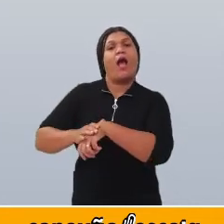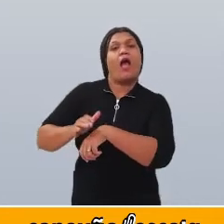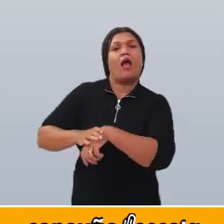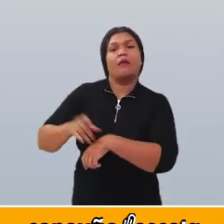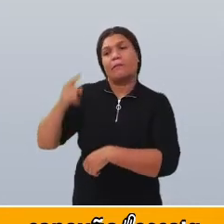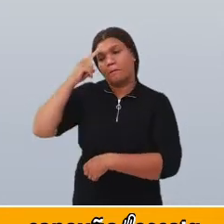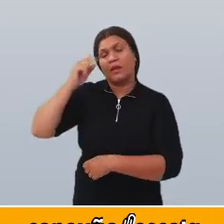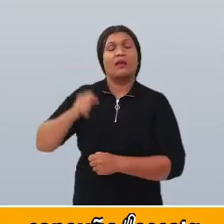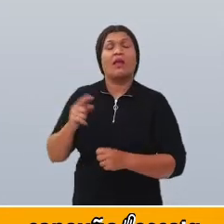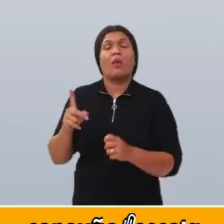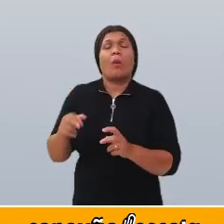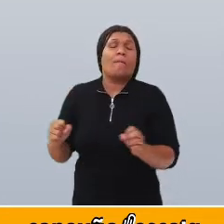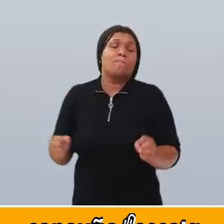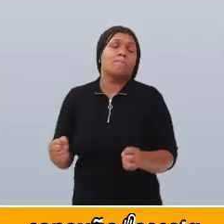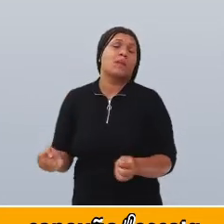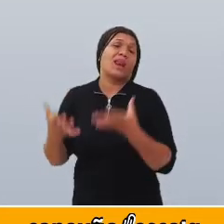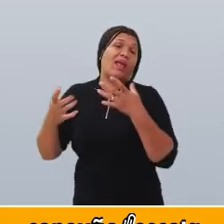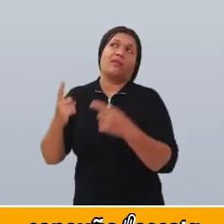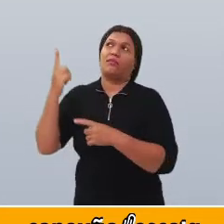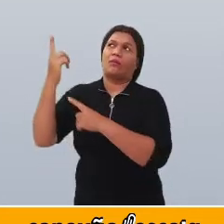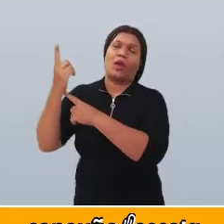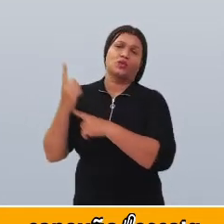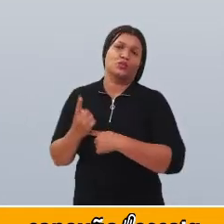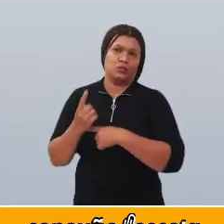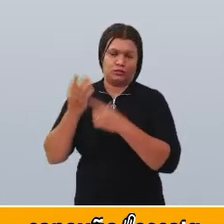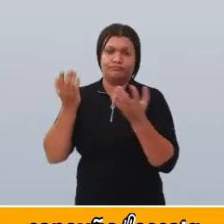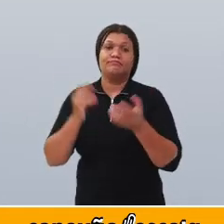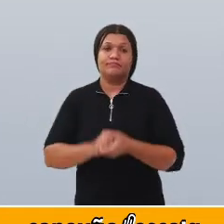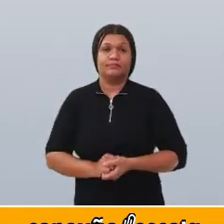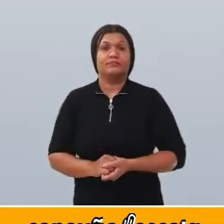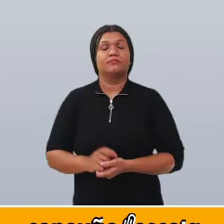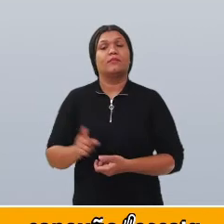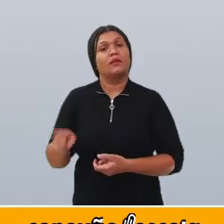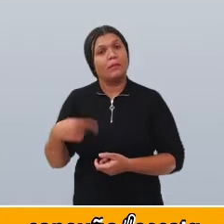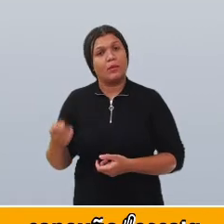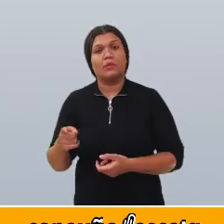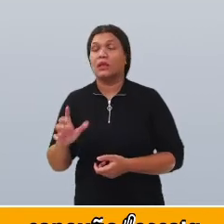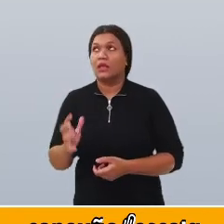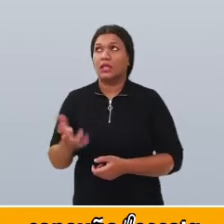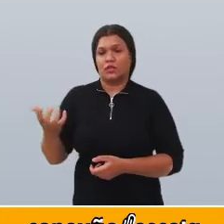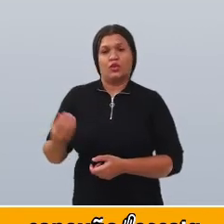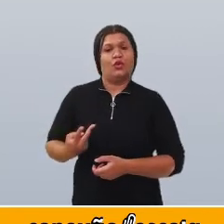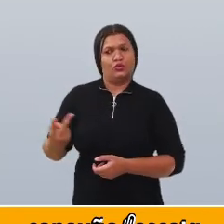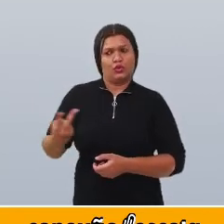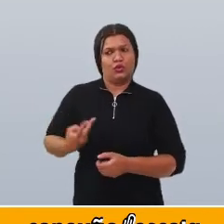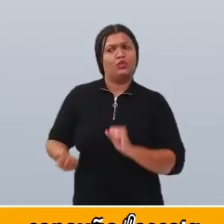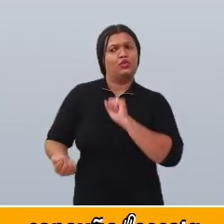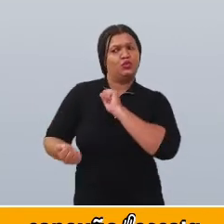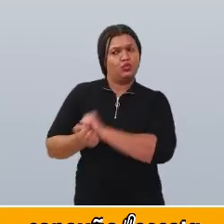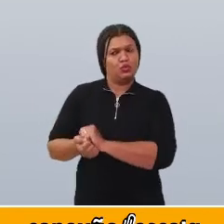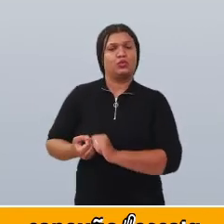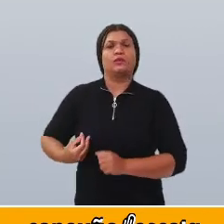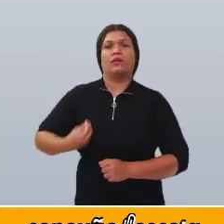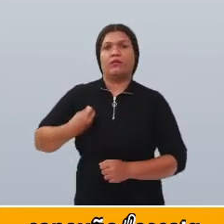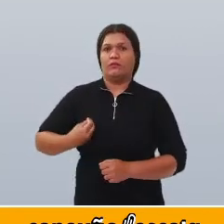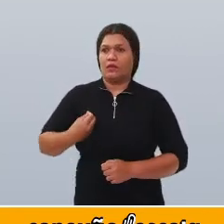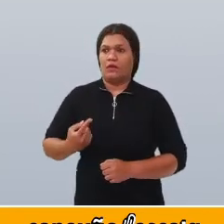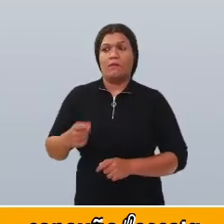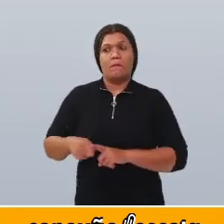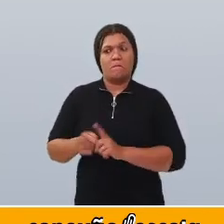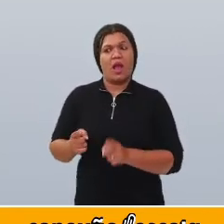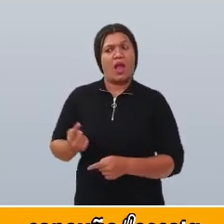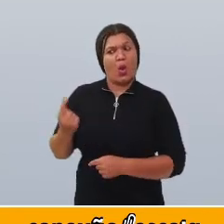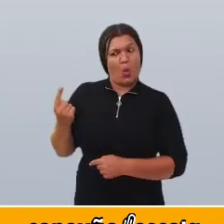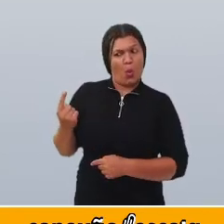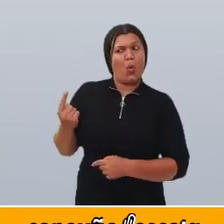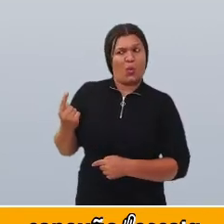como se fosse um milagre de Deus. Até que eles resolvem viver juntos, embora um ameaçando o